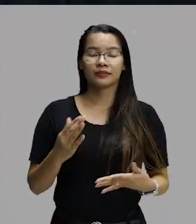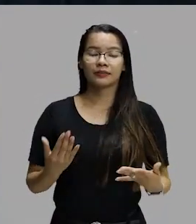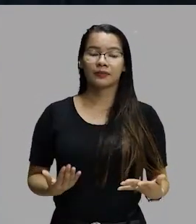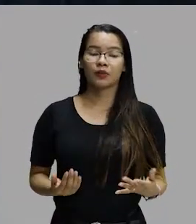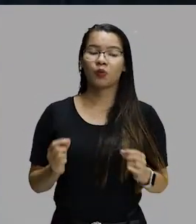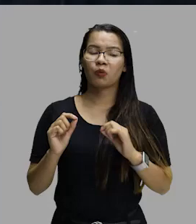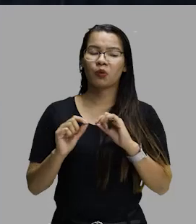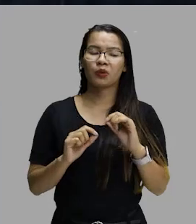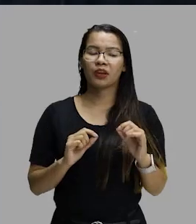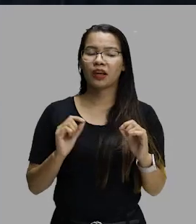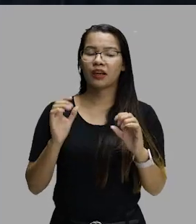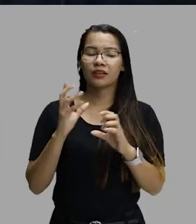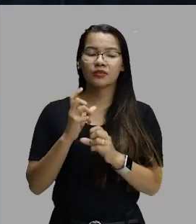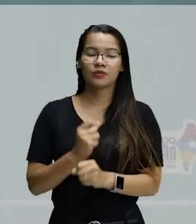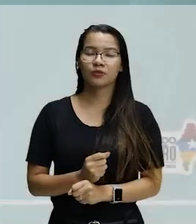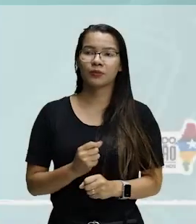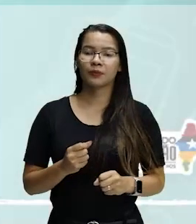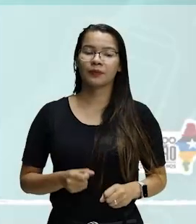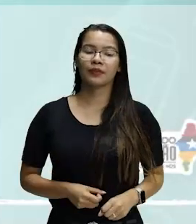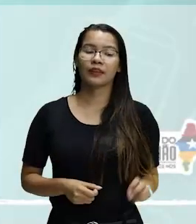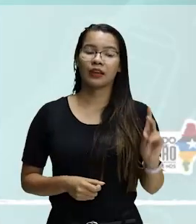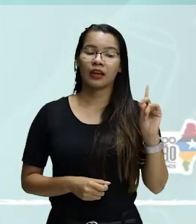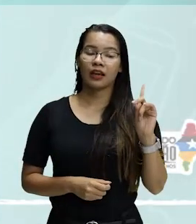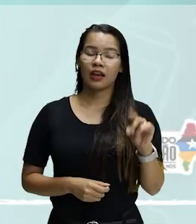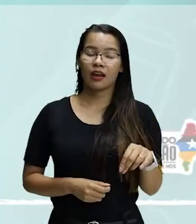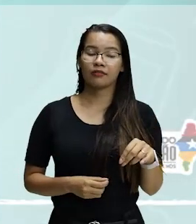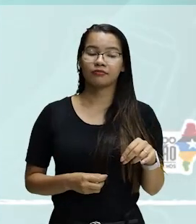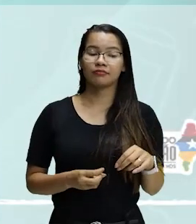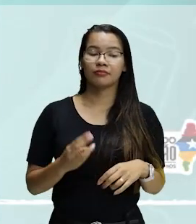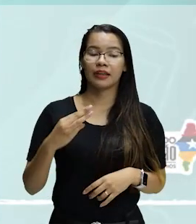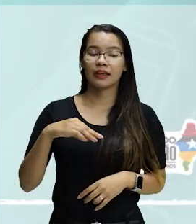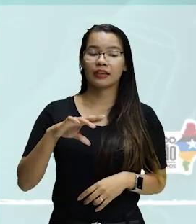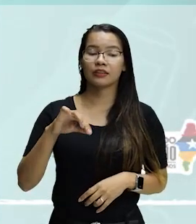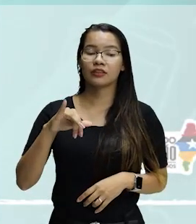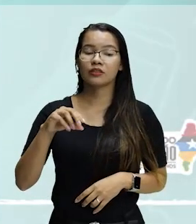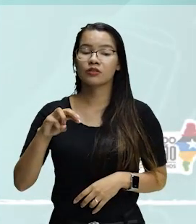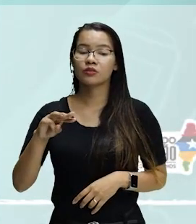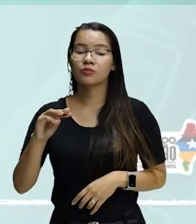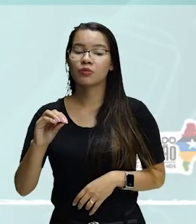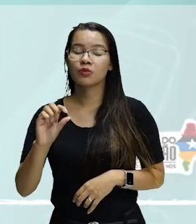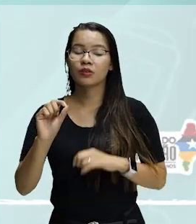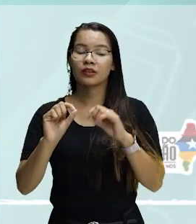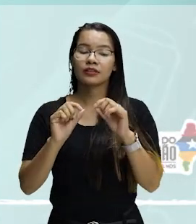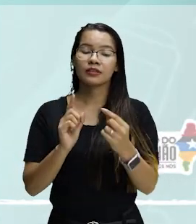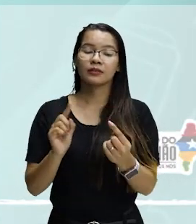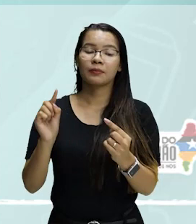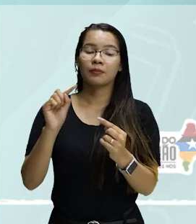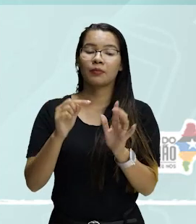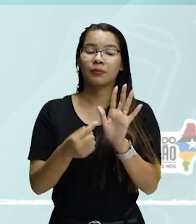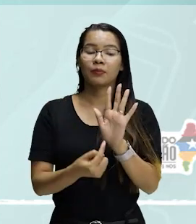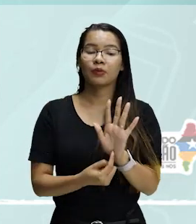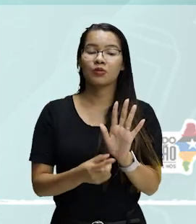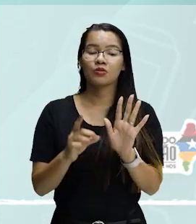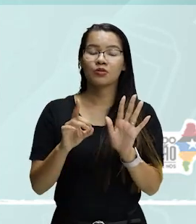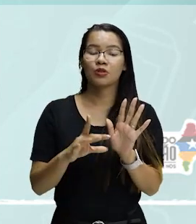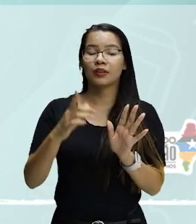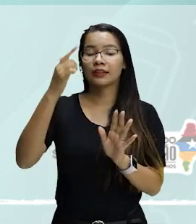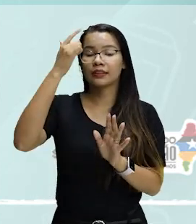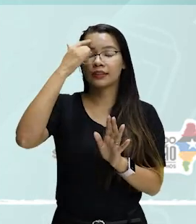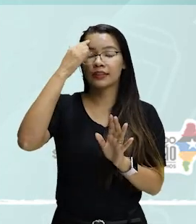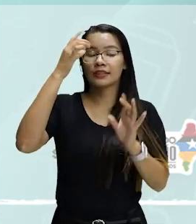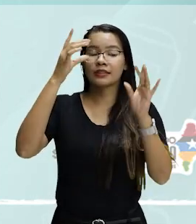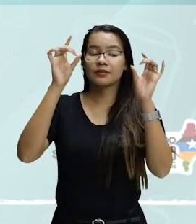é resumo? O resumo é um mecanismo em que se aponta somente as ideias principais de um